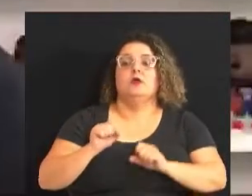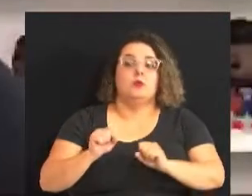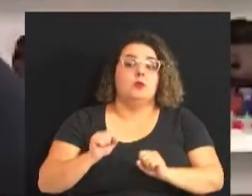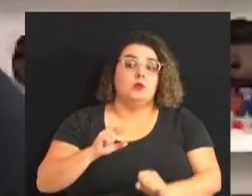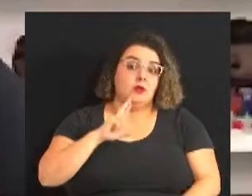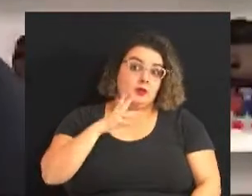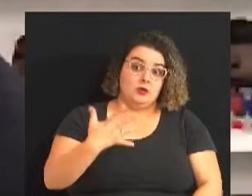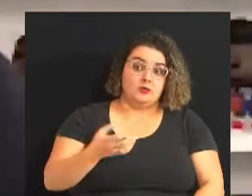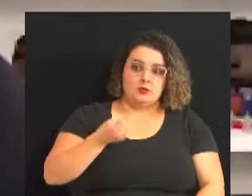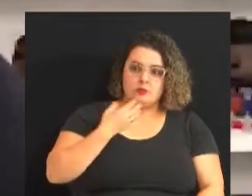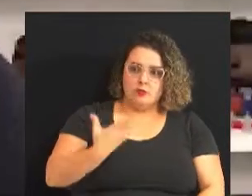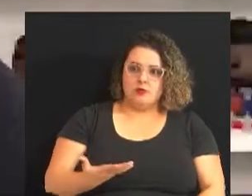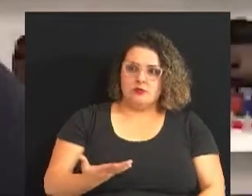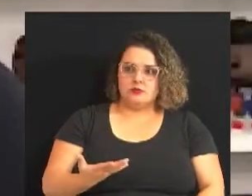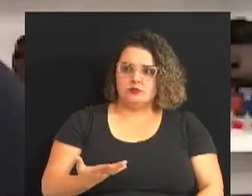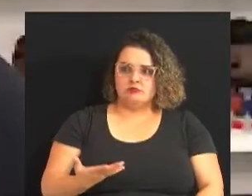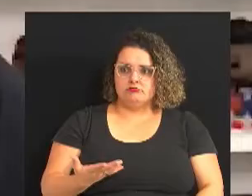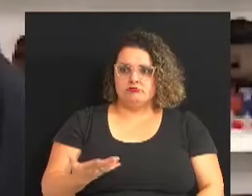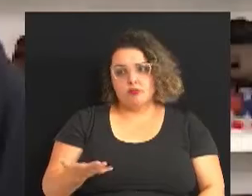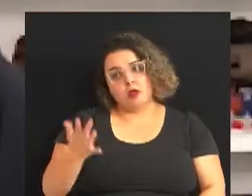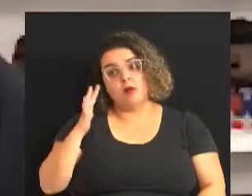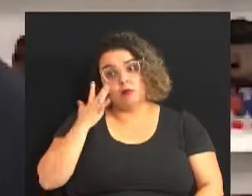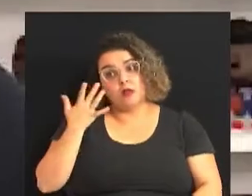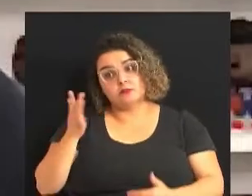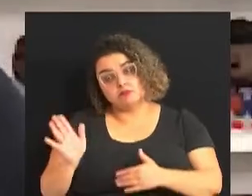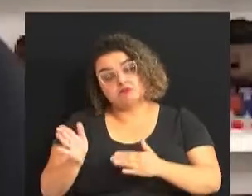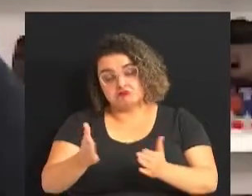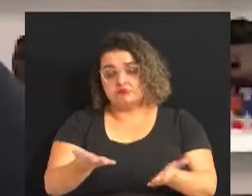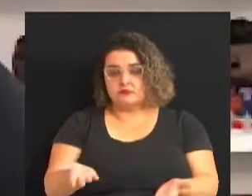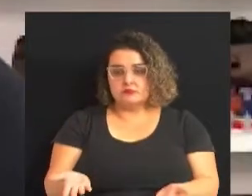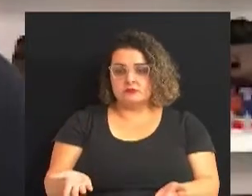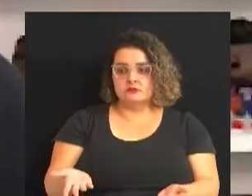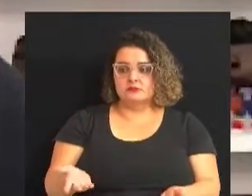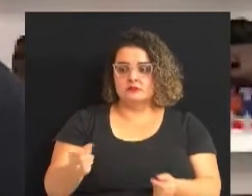resultados. Eu acho que é um caminho, cara, de fazer isso.